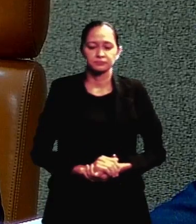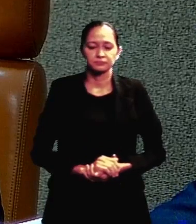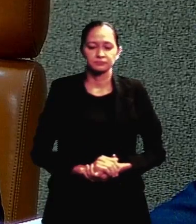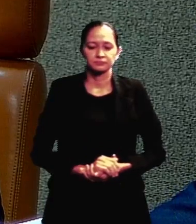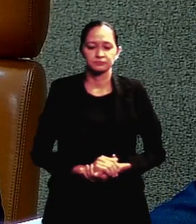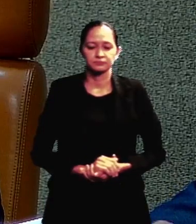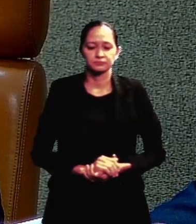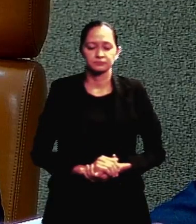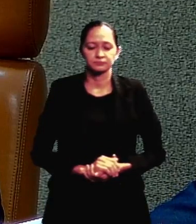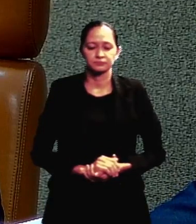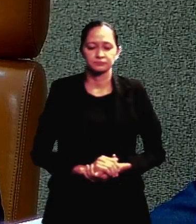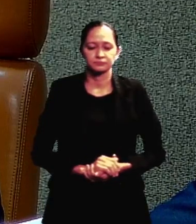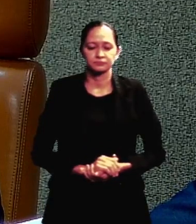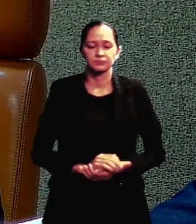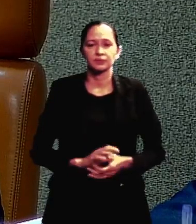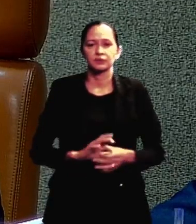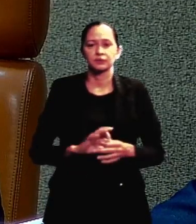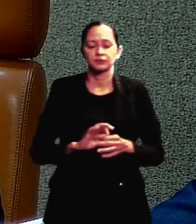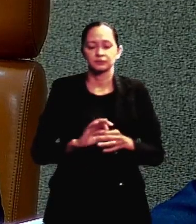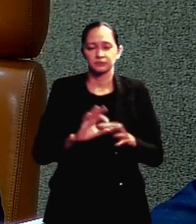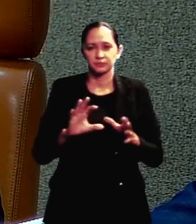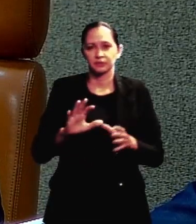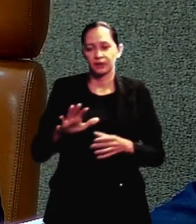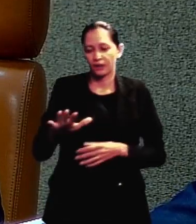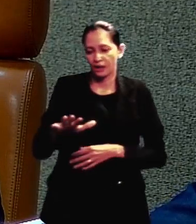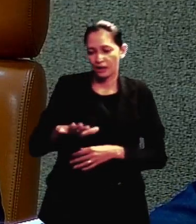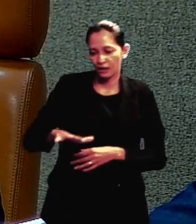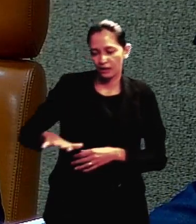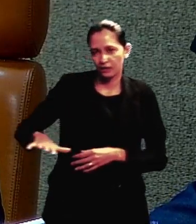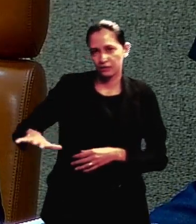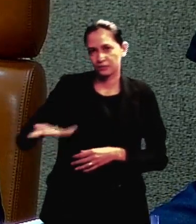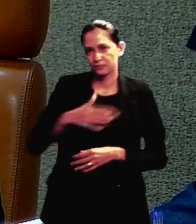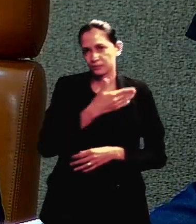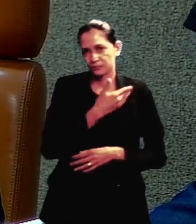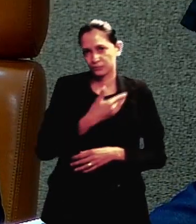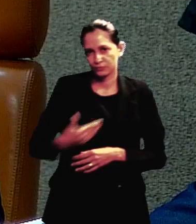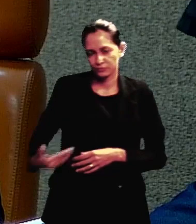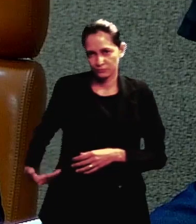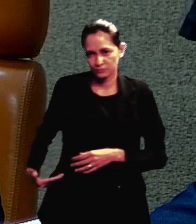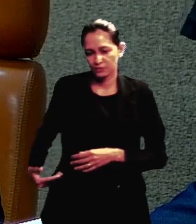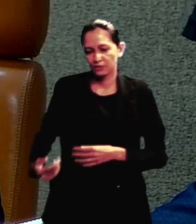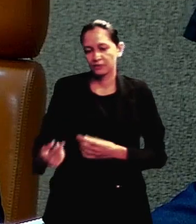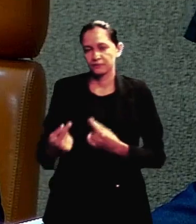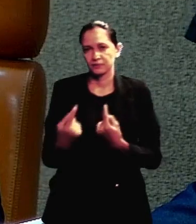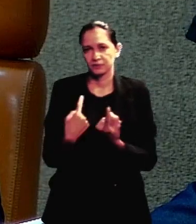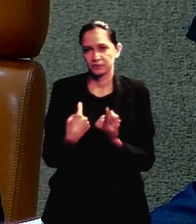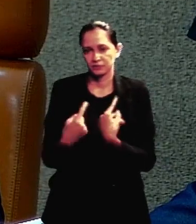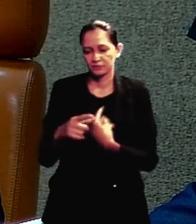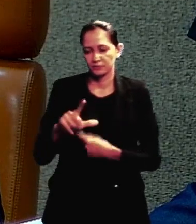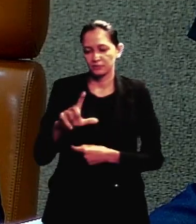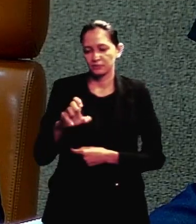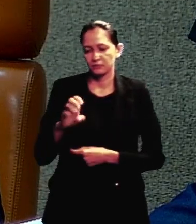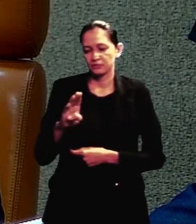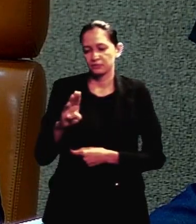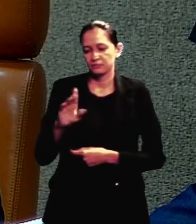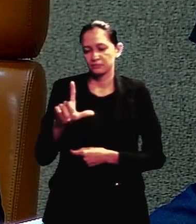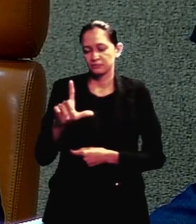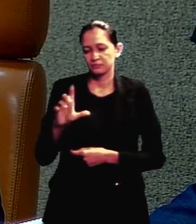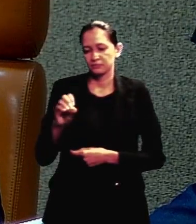sessão autoriza a permissão de uso de uma área municipal na Avenida Neblon, Rua